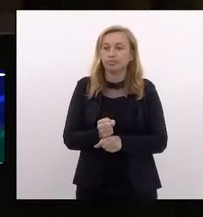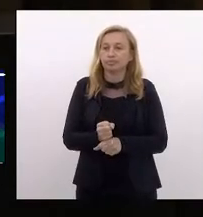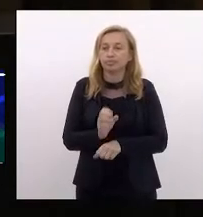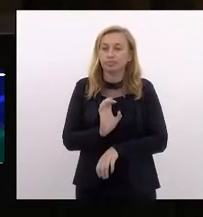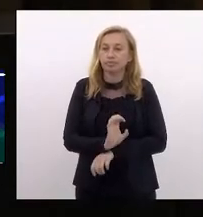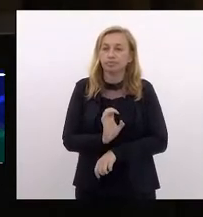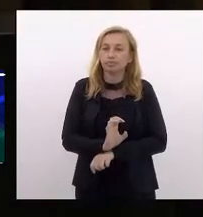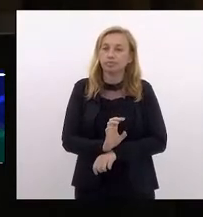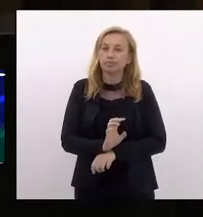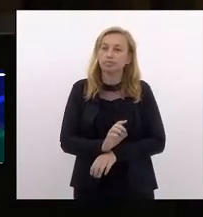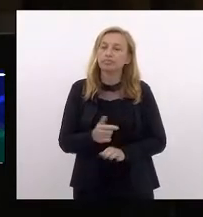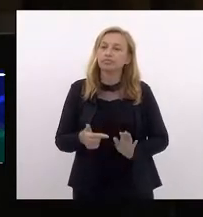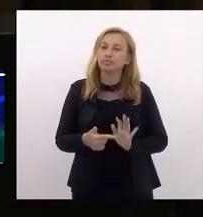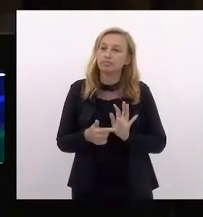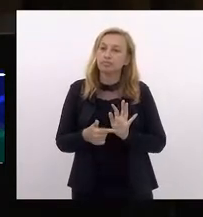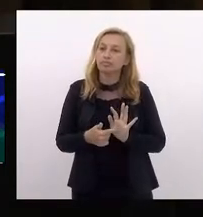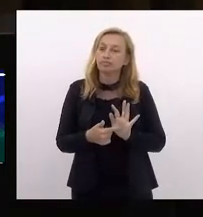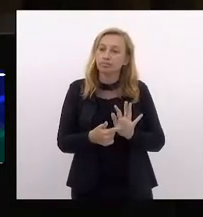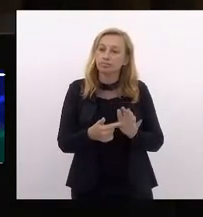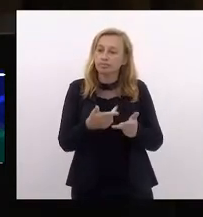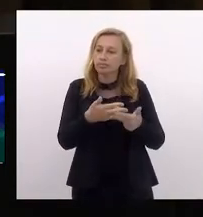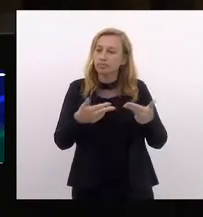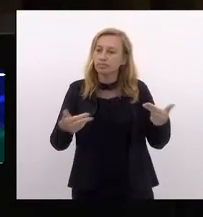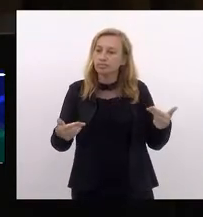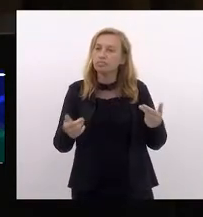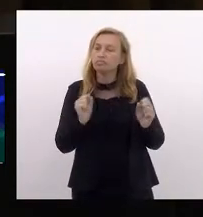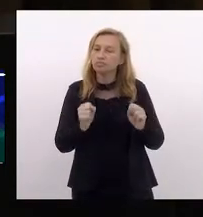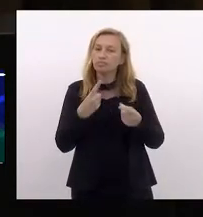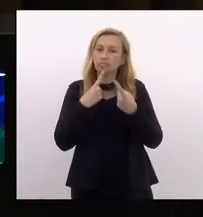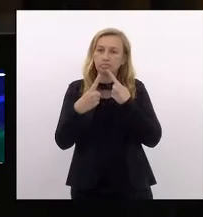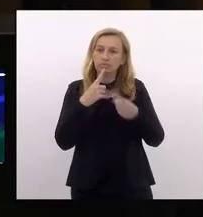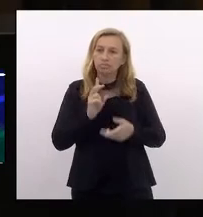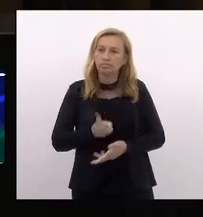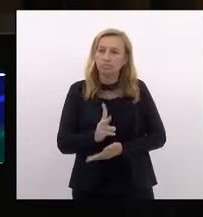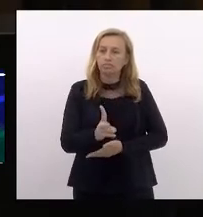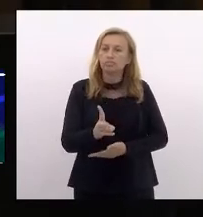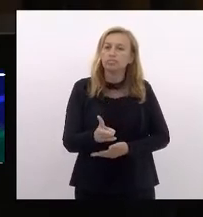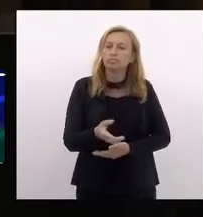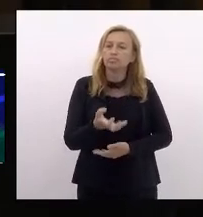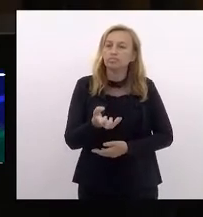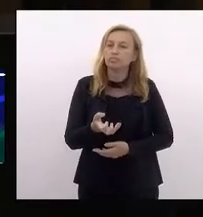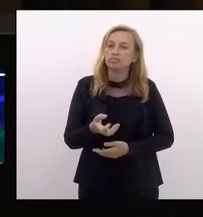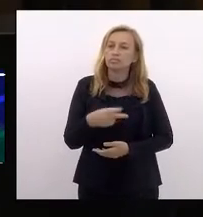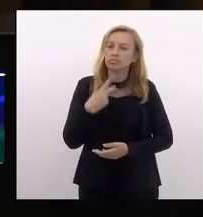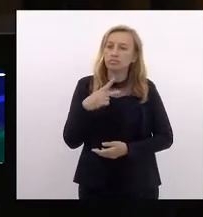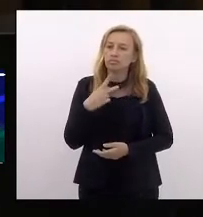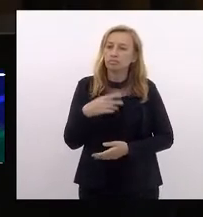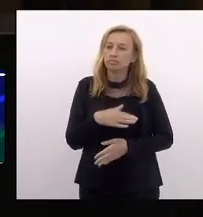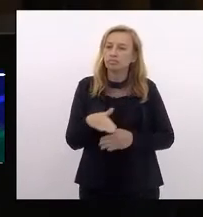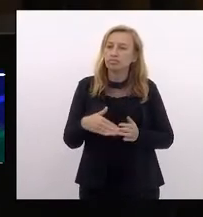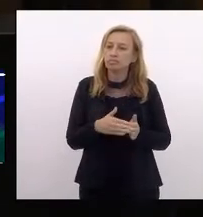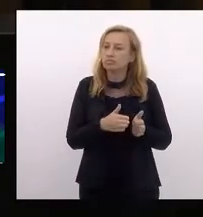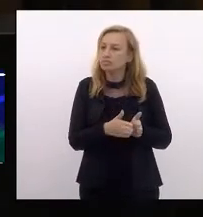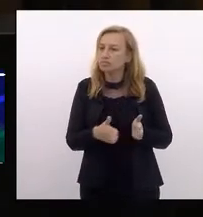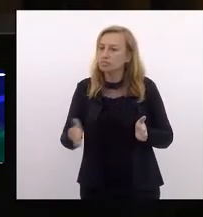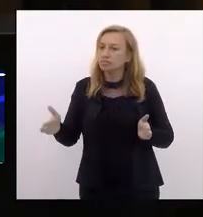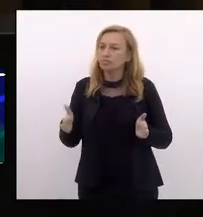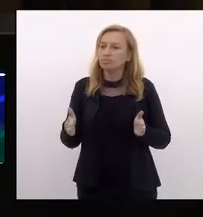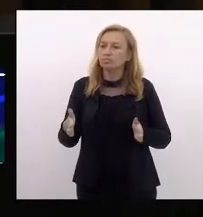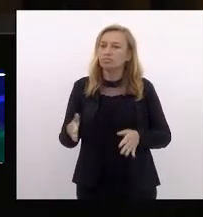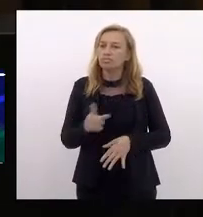tem aqui assim propriedades que a gente poderia continuar discutindo mas eu quero trazer aqui todo um processo